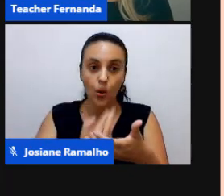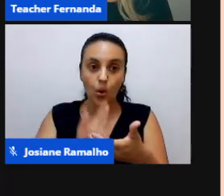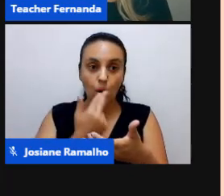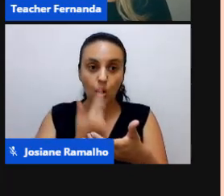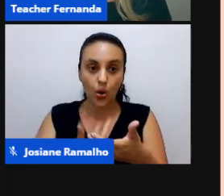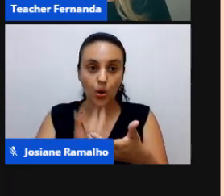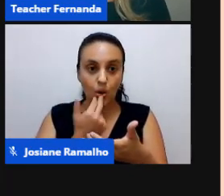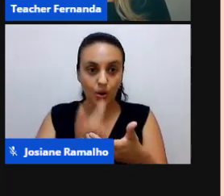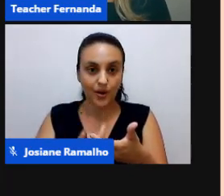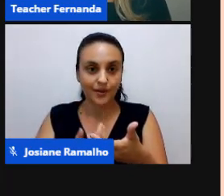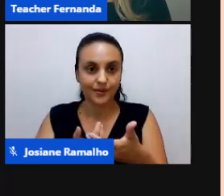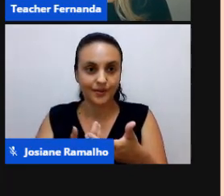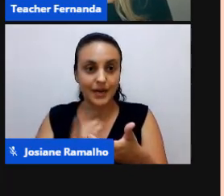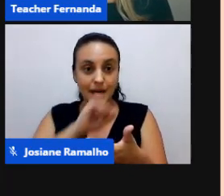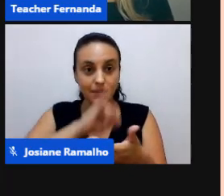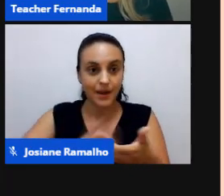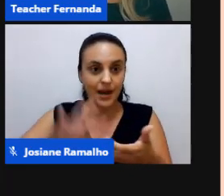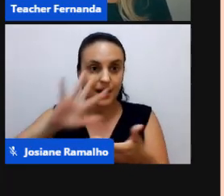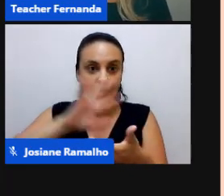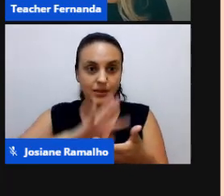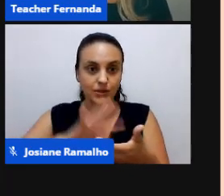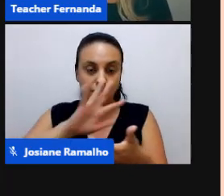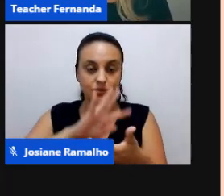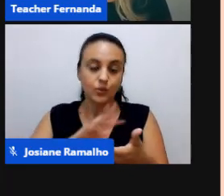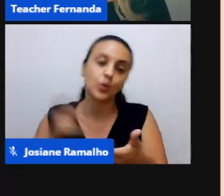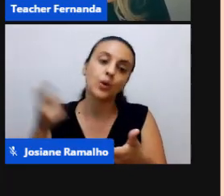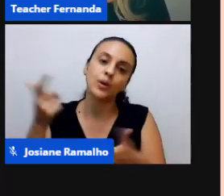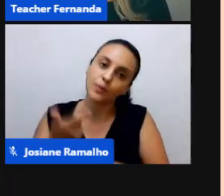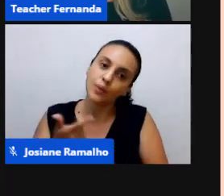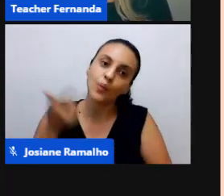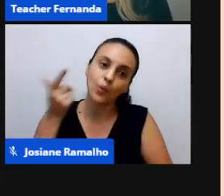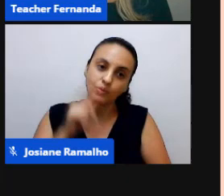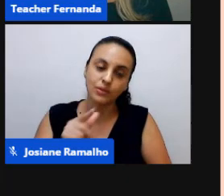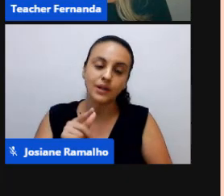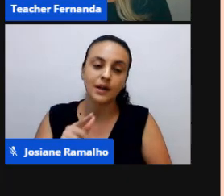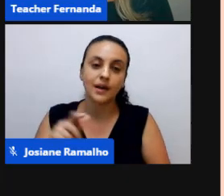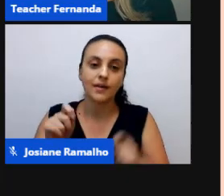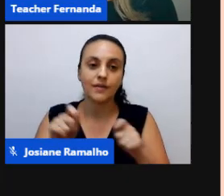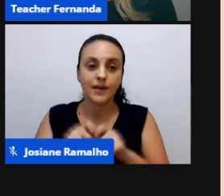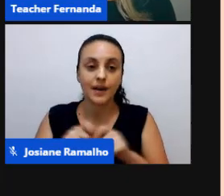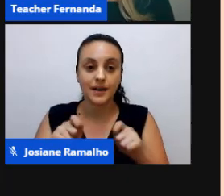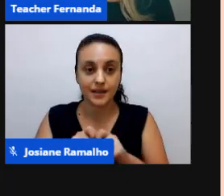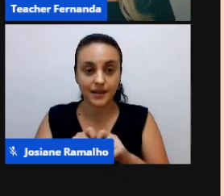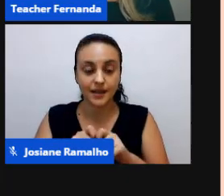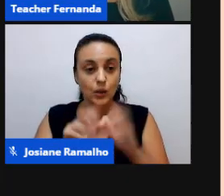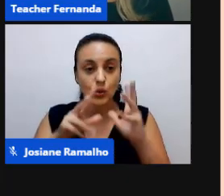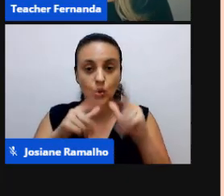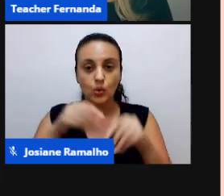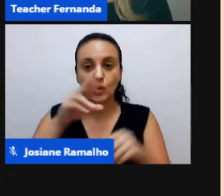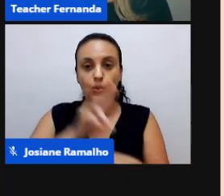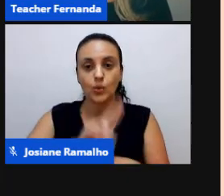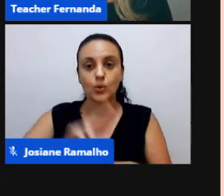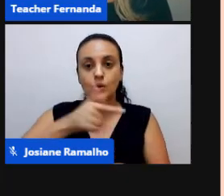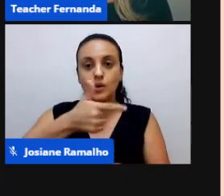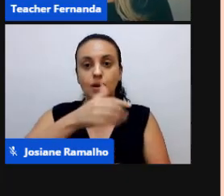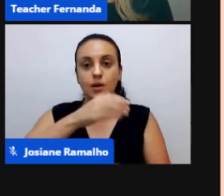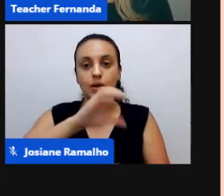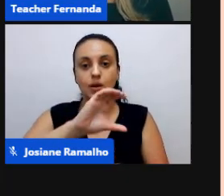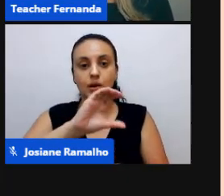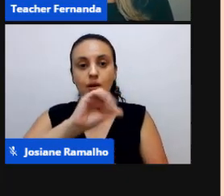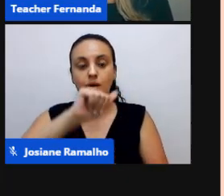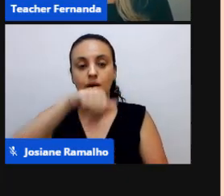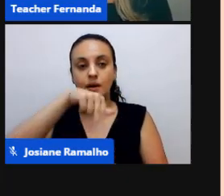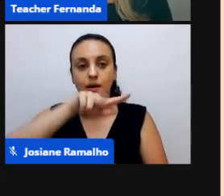de construir sentido pelas multimodalidades. Bom, só fazendo um adendo, isso tem a ver com o meu